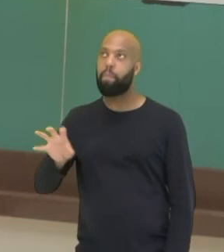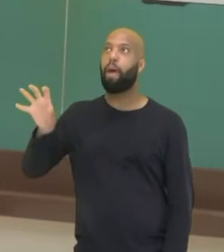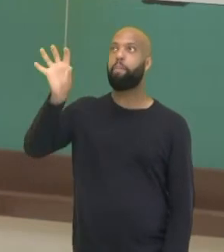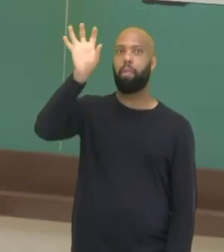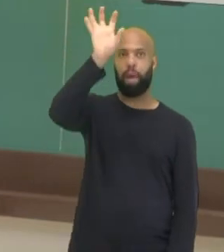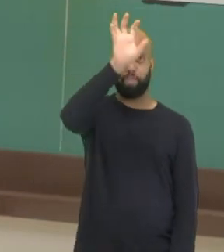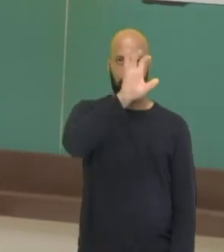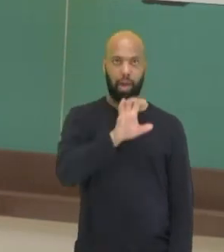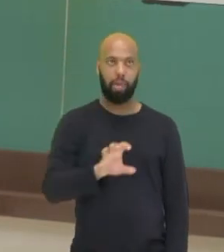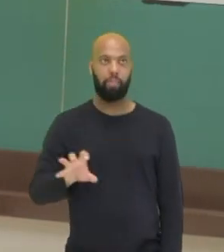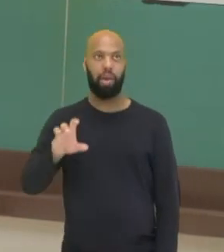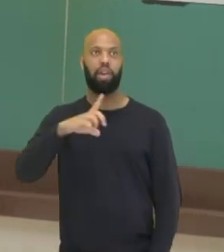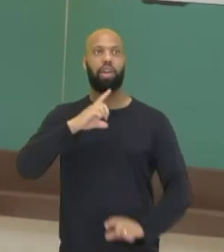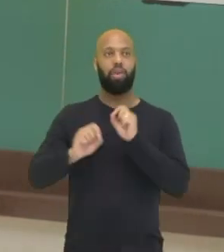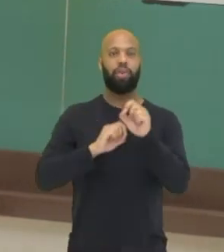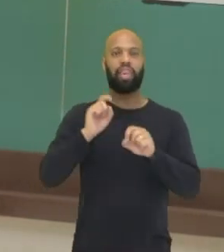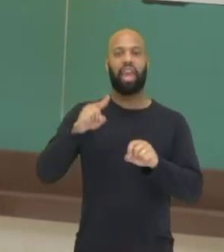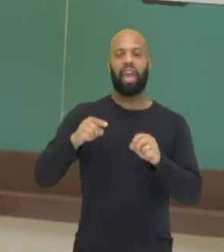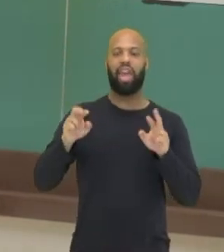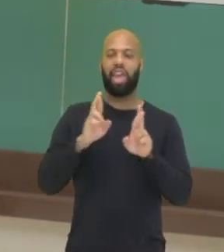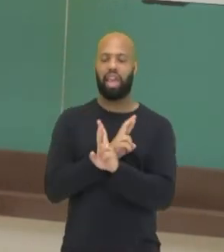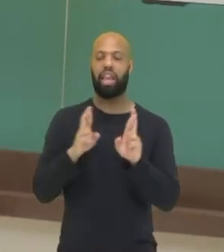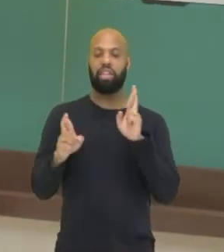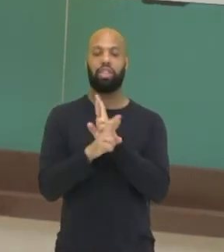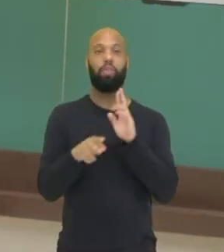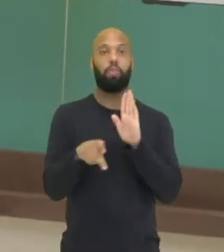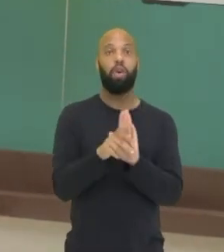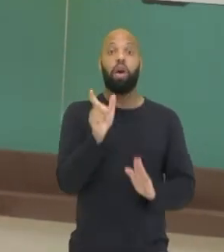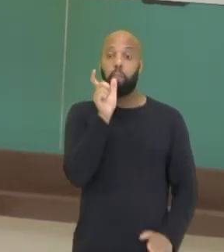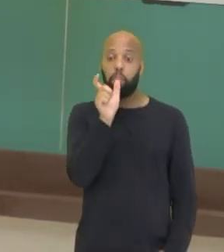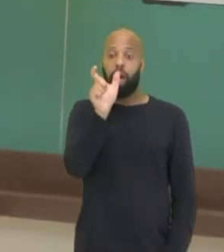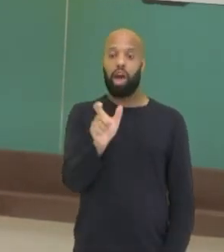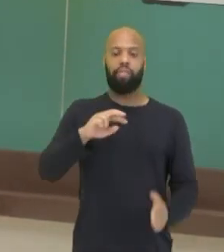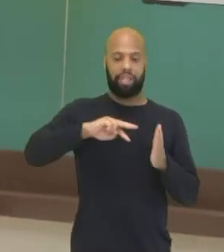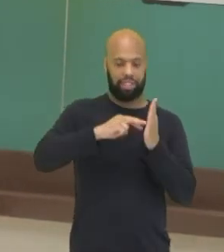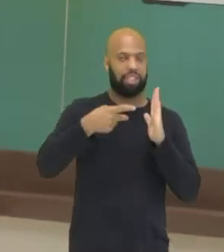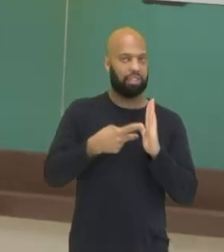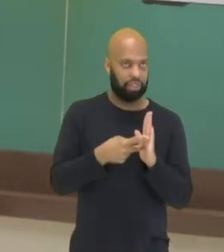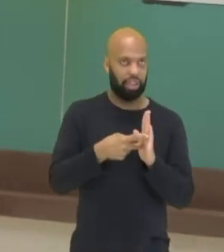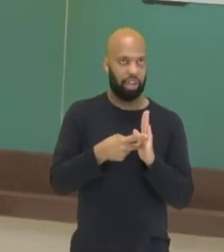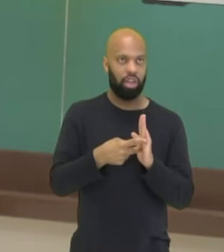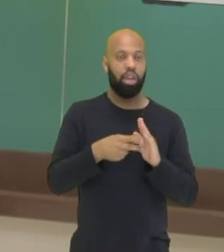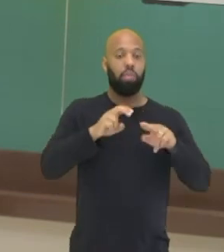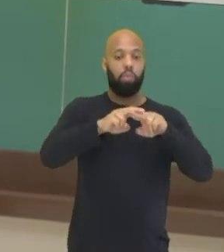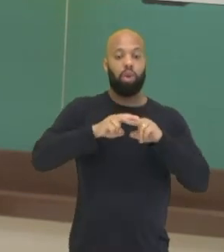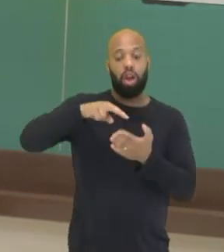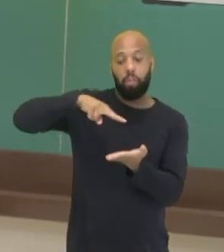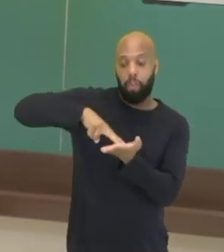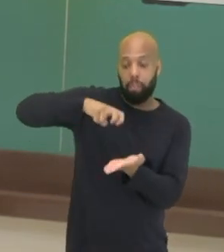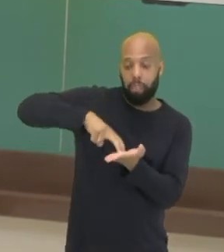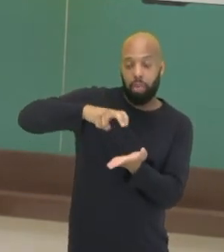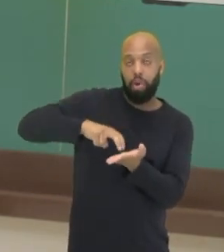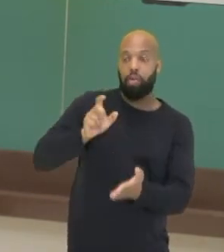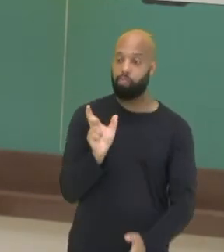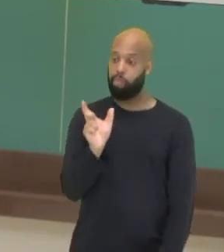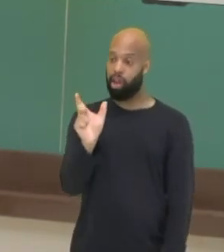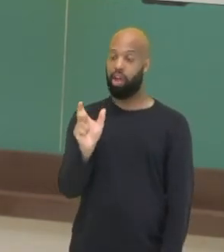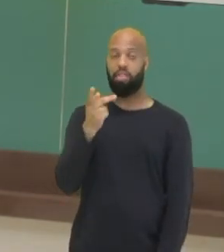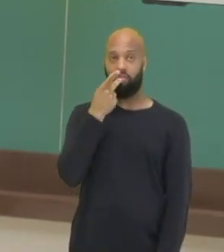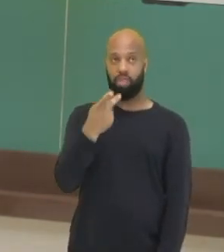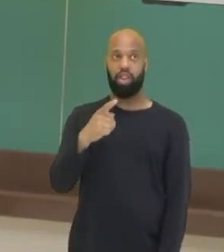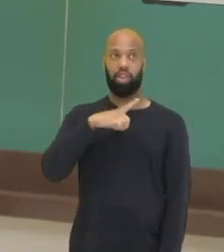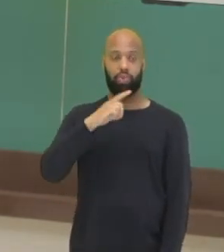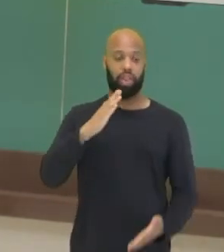mais ligado ao léxico, à palavra, aos significados, tá? Por conta do vocabulário. Consiste na existência